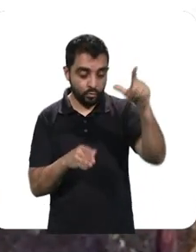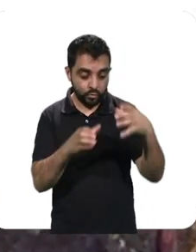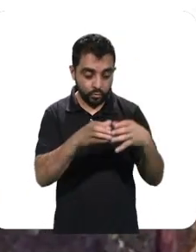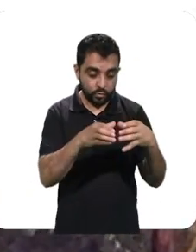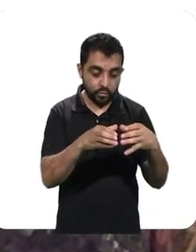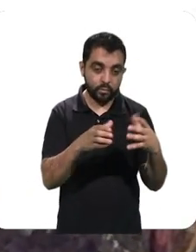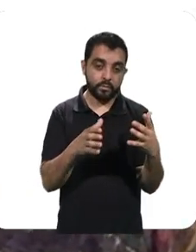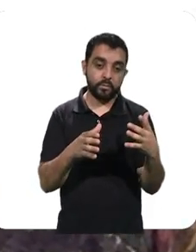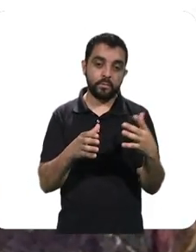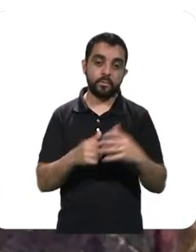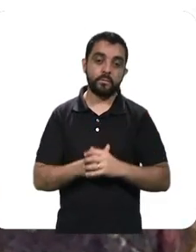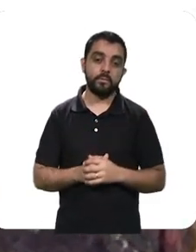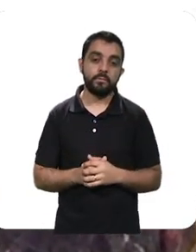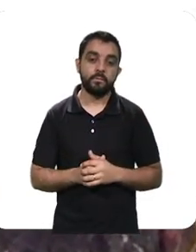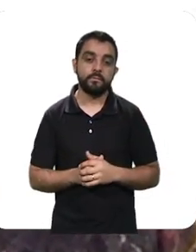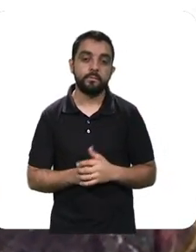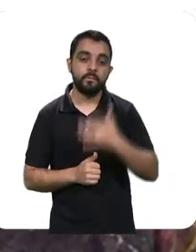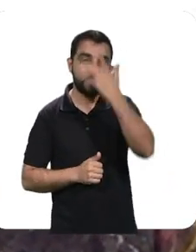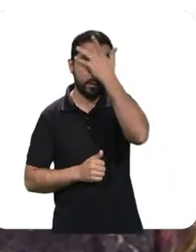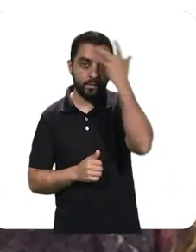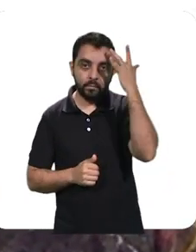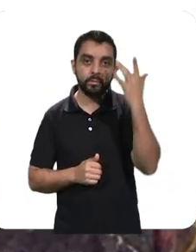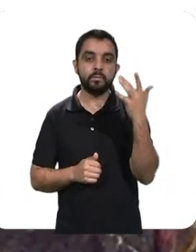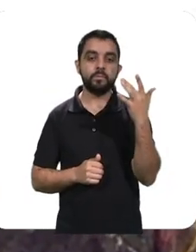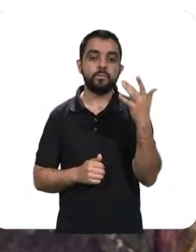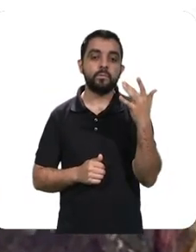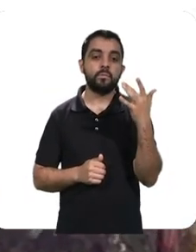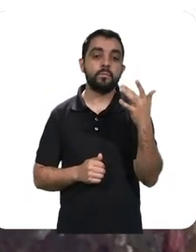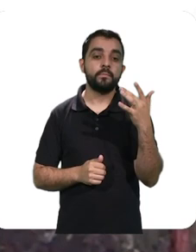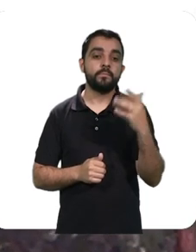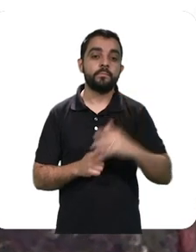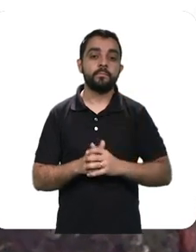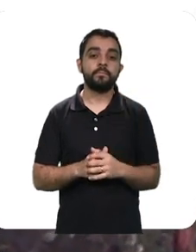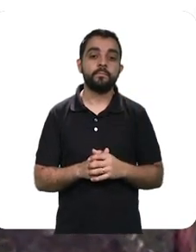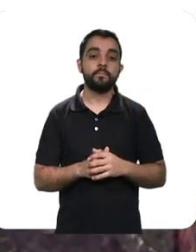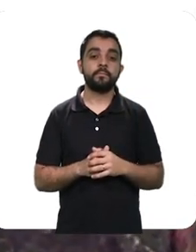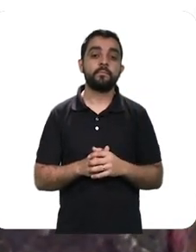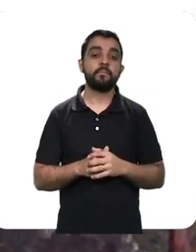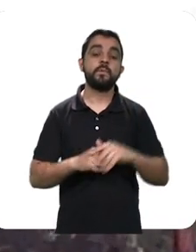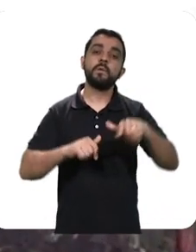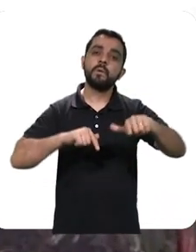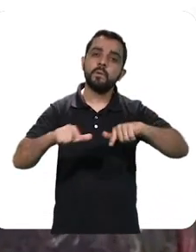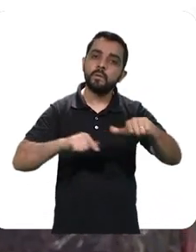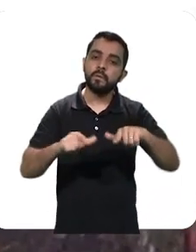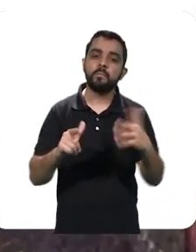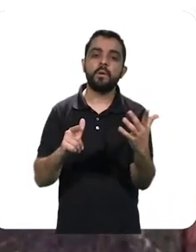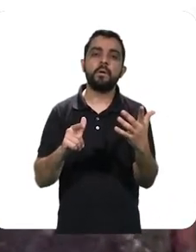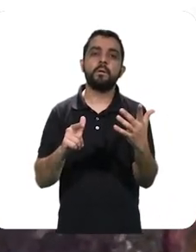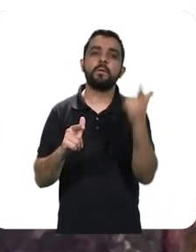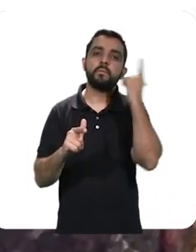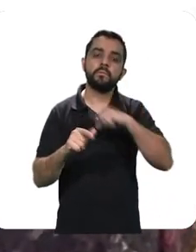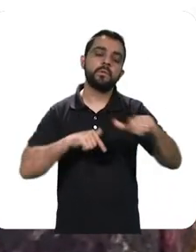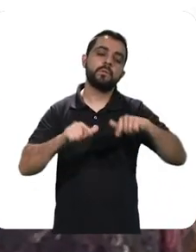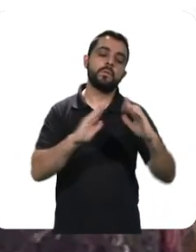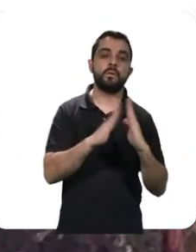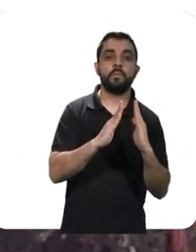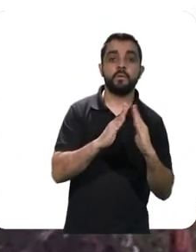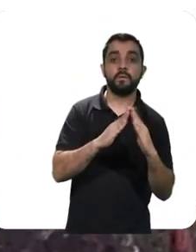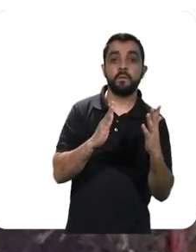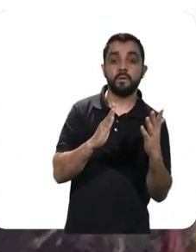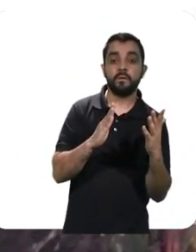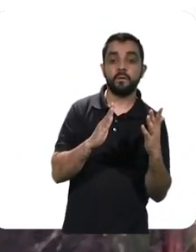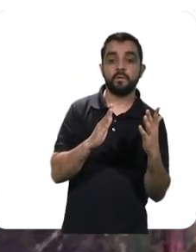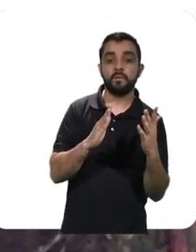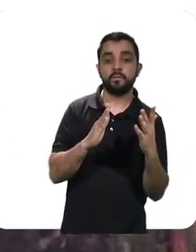outro grupo que é da população economicamente ativa, que se ela é formal, se ela está fazendo trabalho remoto em casa,